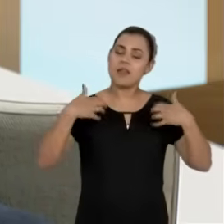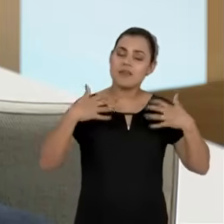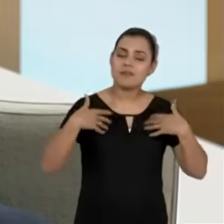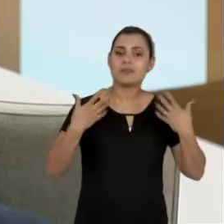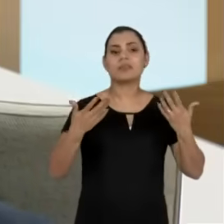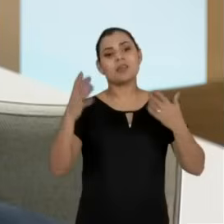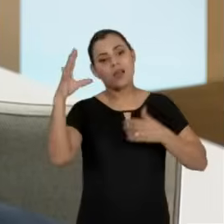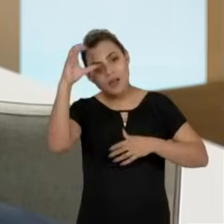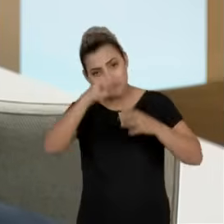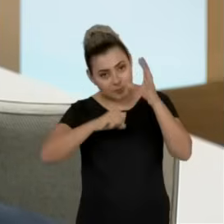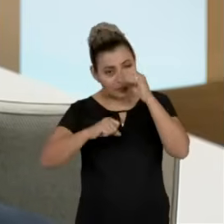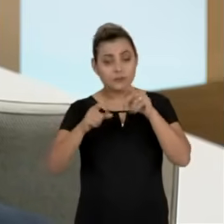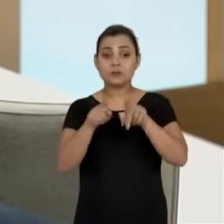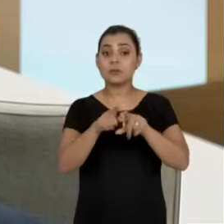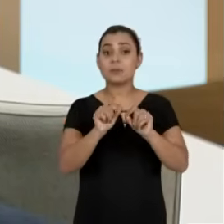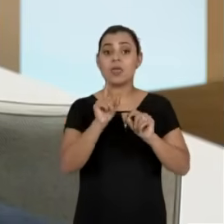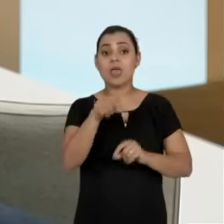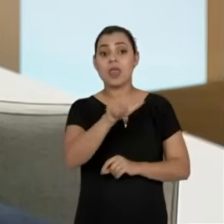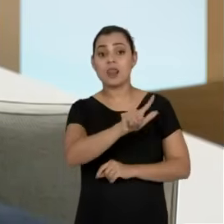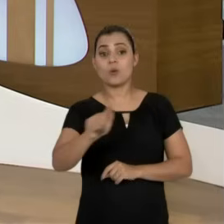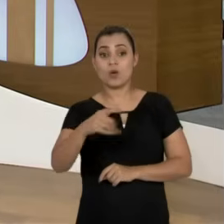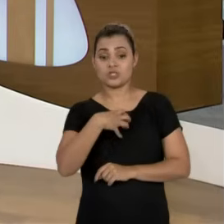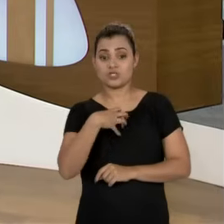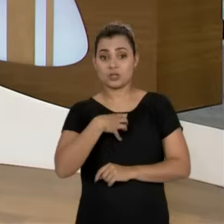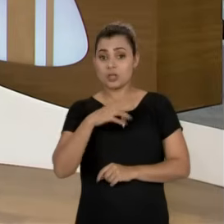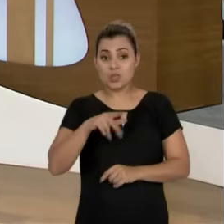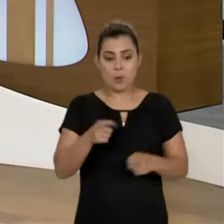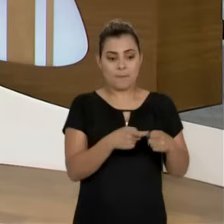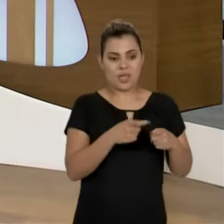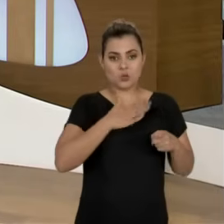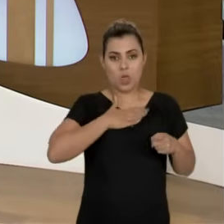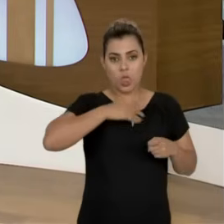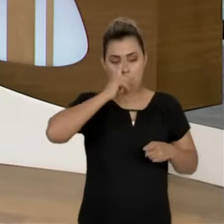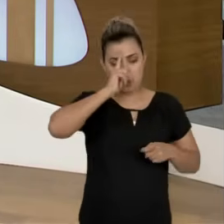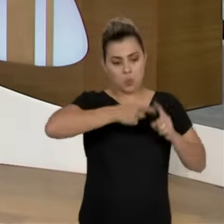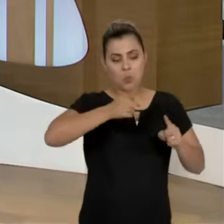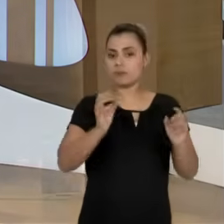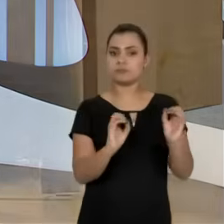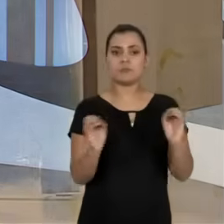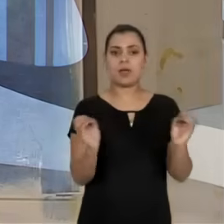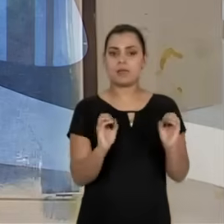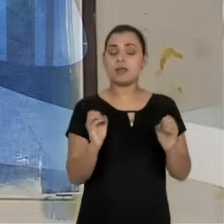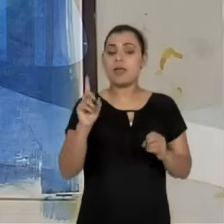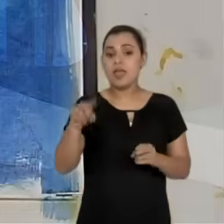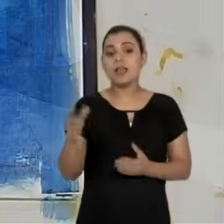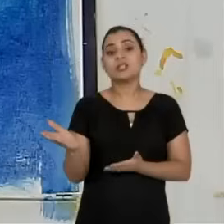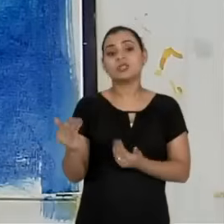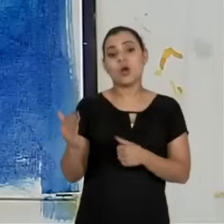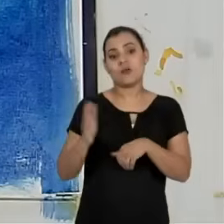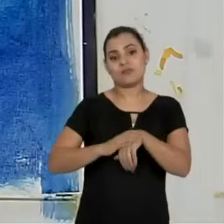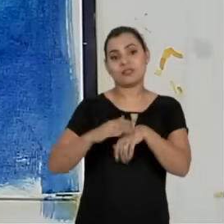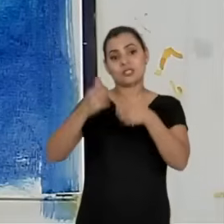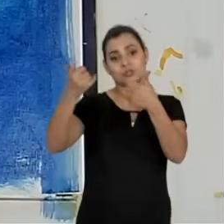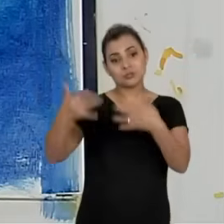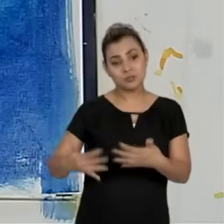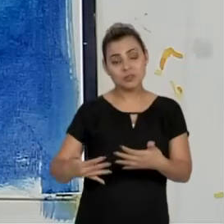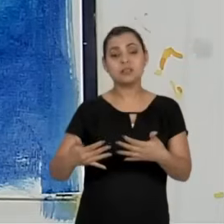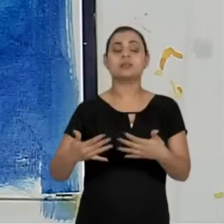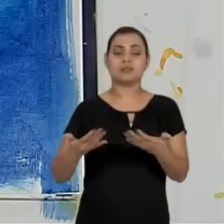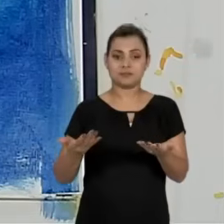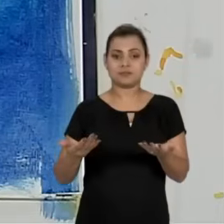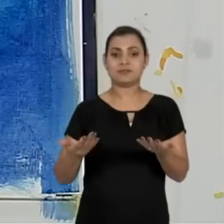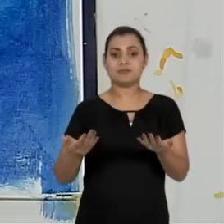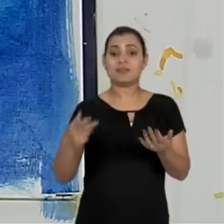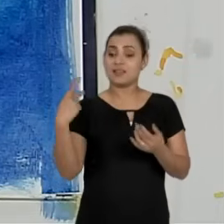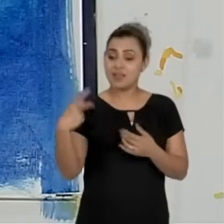e aprendendo. E outra coisa, é a linguagem deles para eles, não é um médico que chega lá e explica uma coisa complicada que vem de fora. É eles